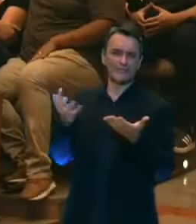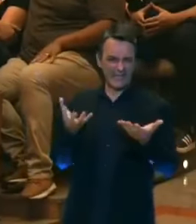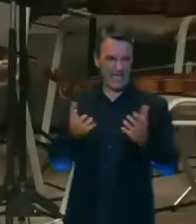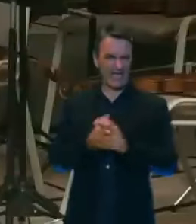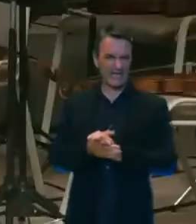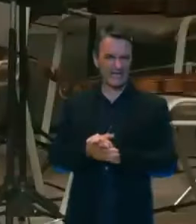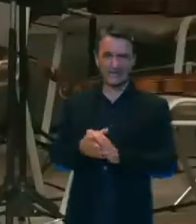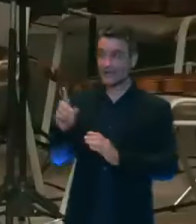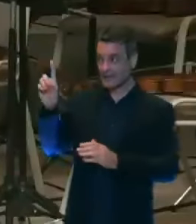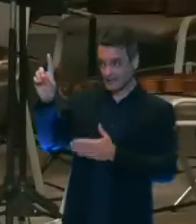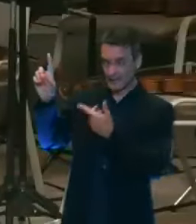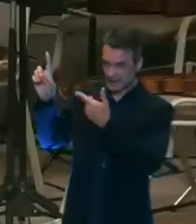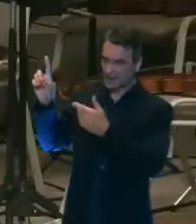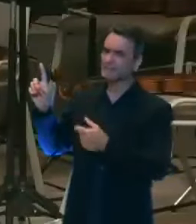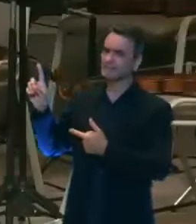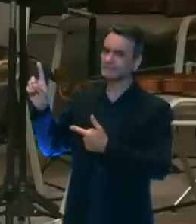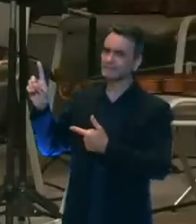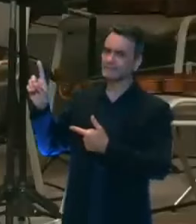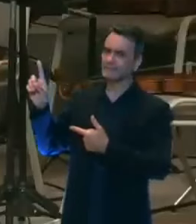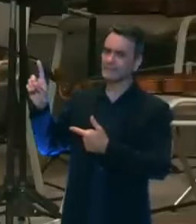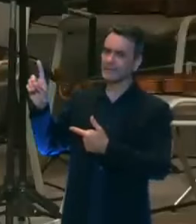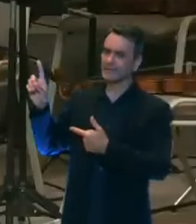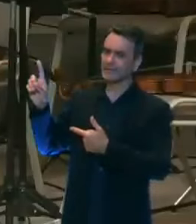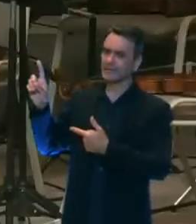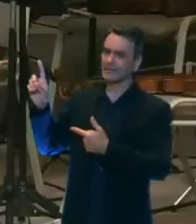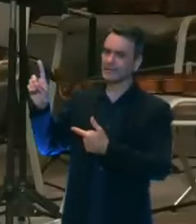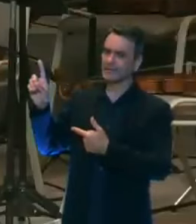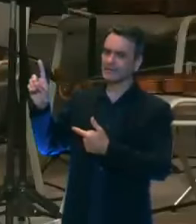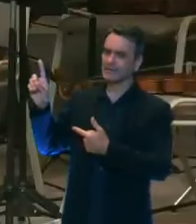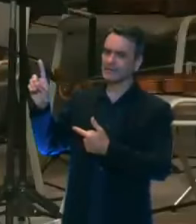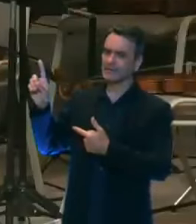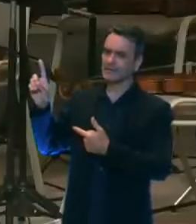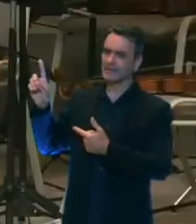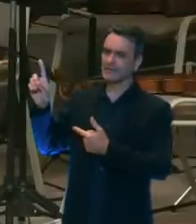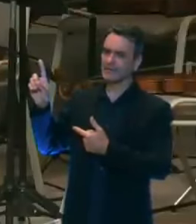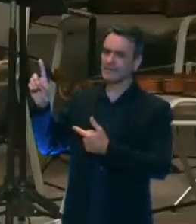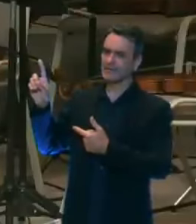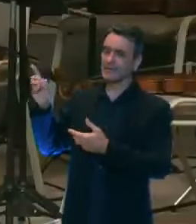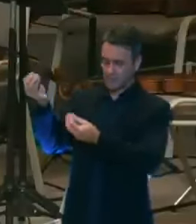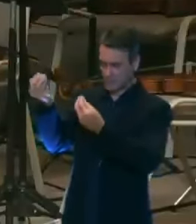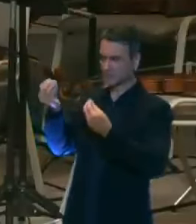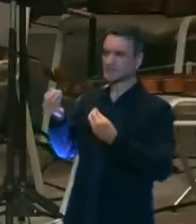pode tratar a minha e a sua alma cansada.